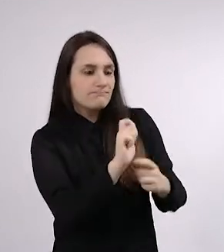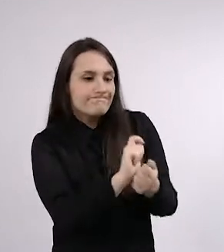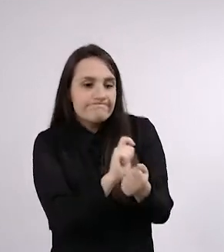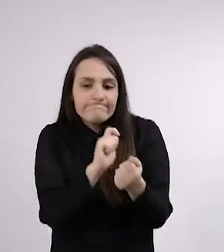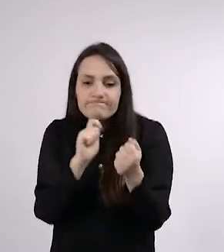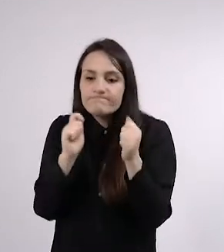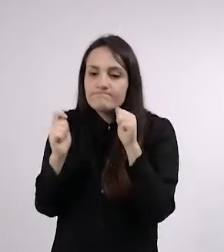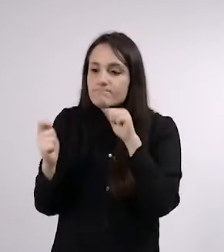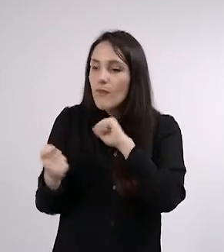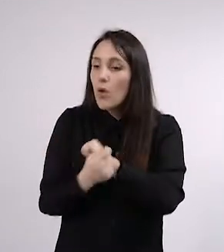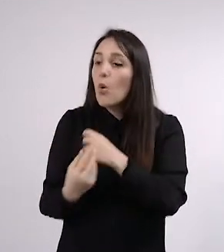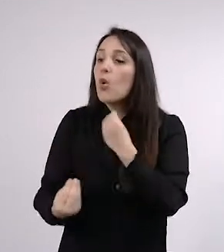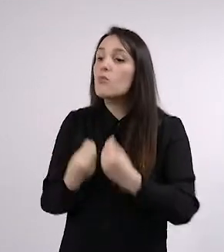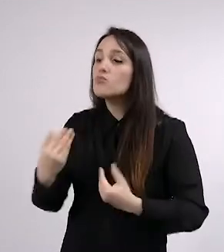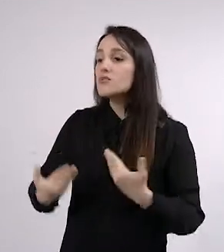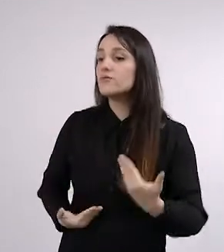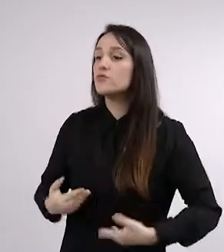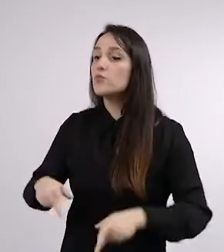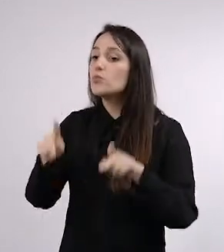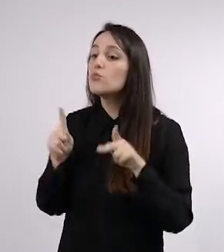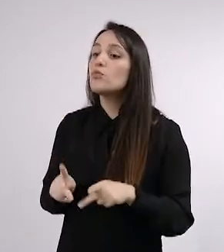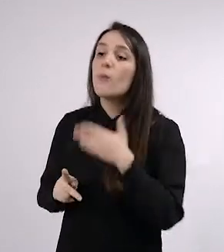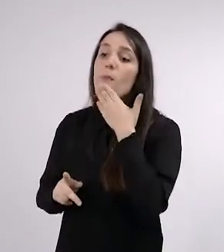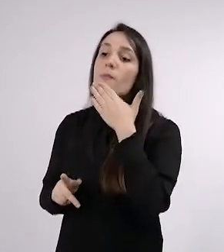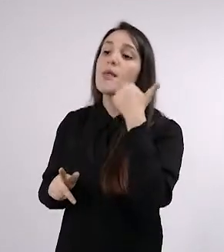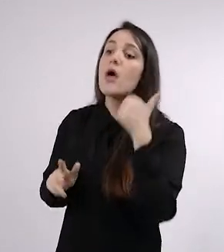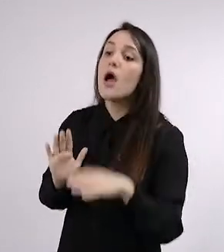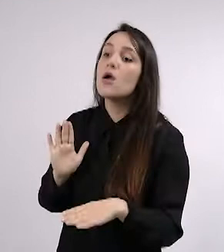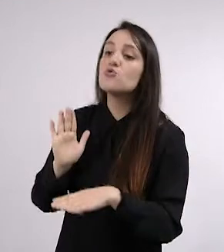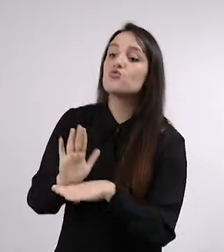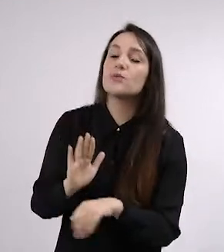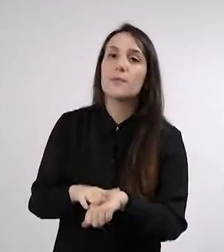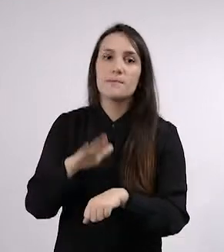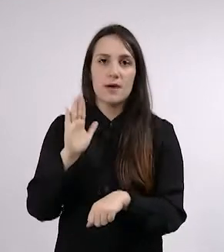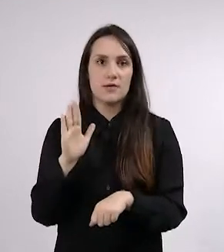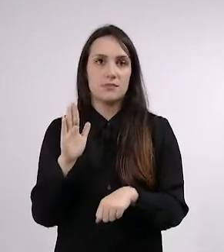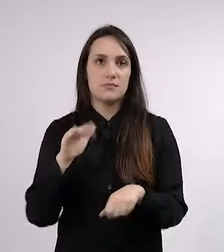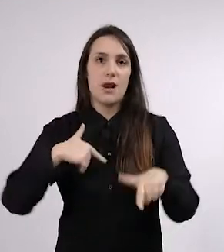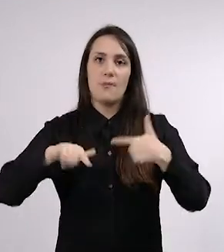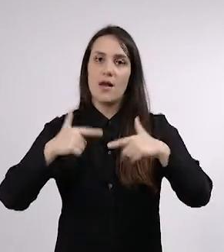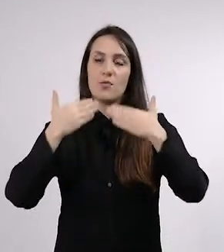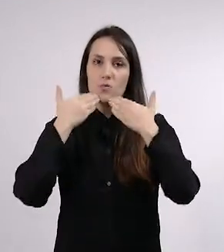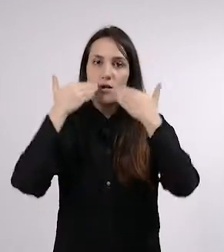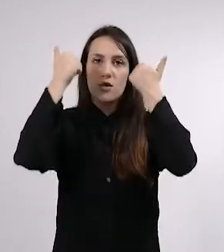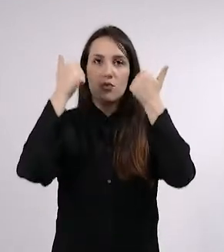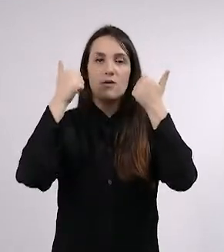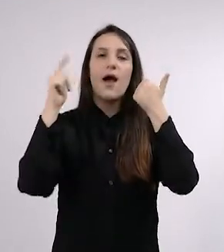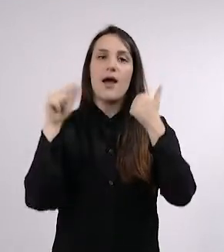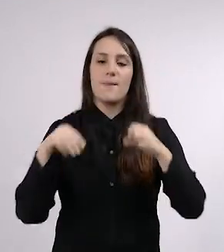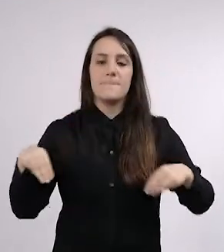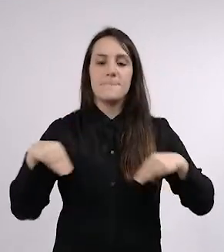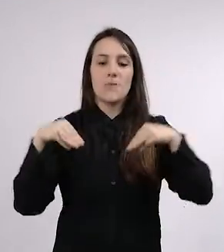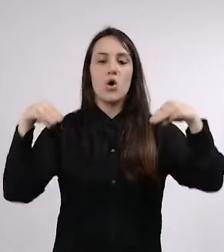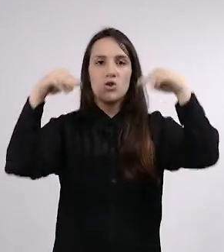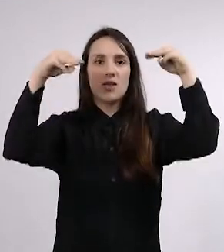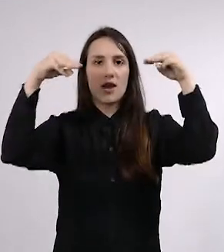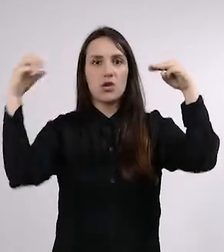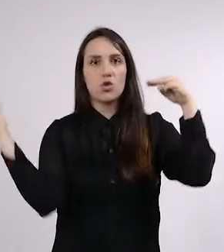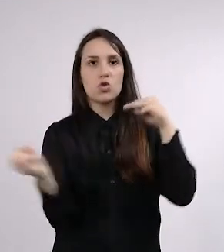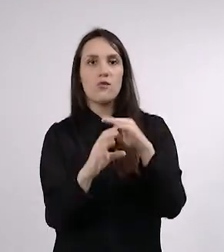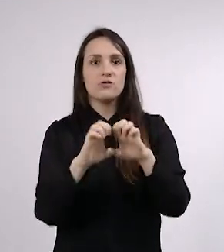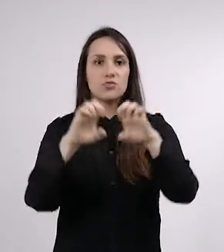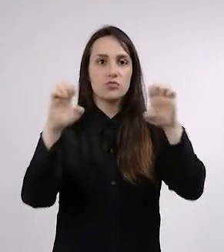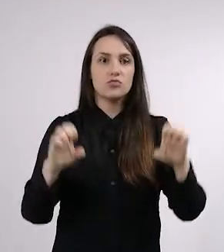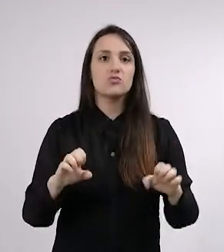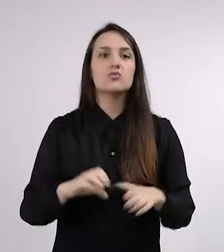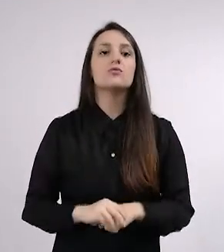Estado à realidade dos serviços públicos, à realidade do nosso funcionalismo, para que a gente tenha uma modernização dessa estrutura